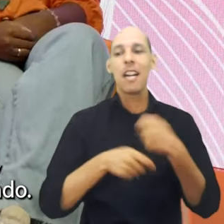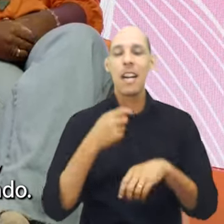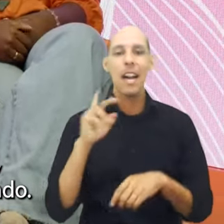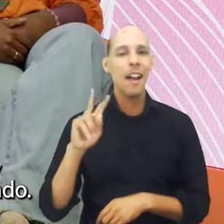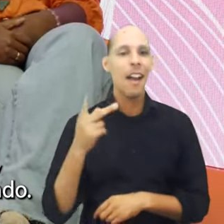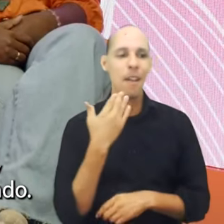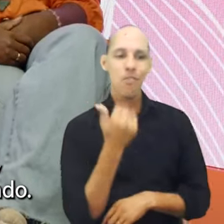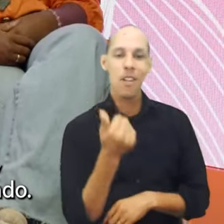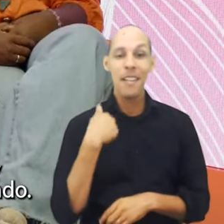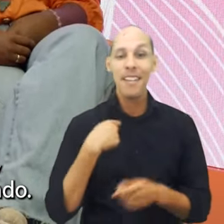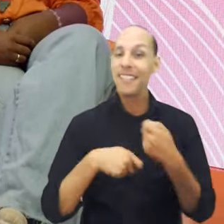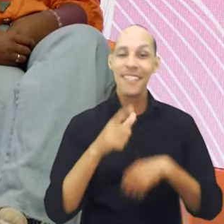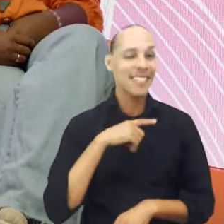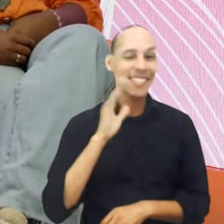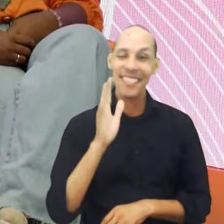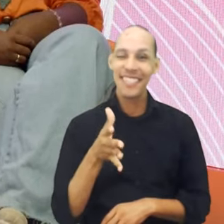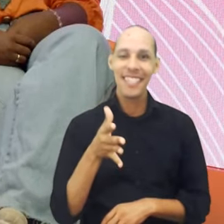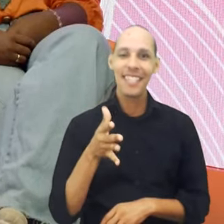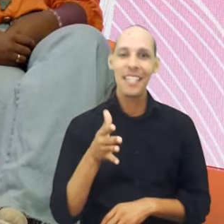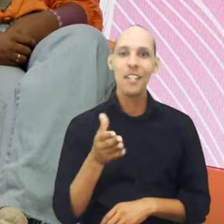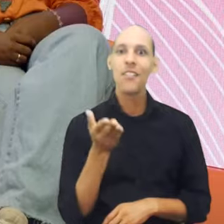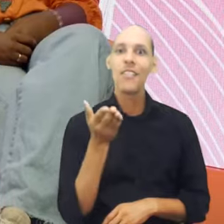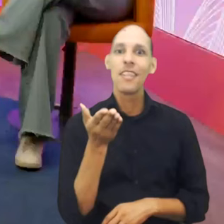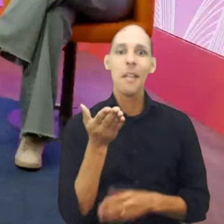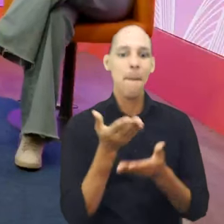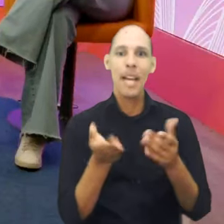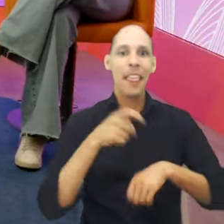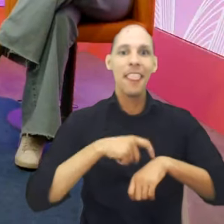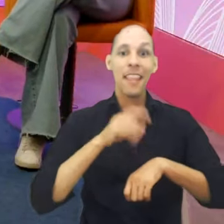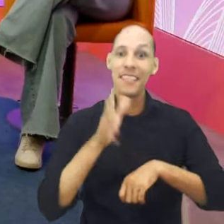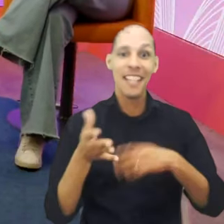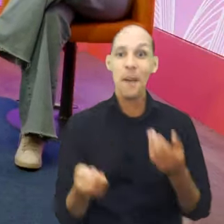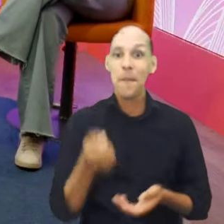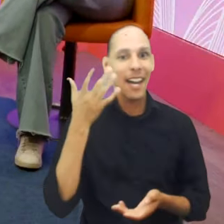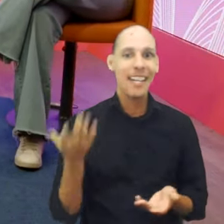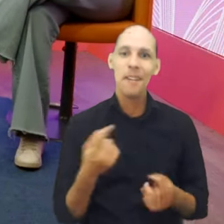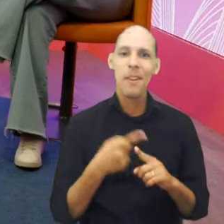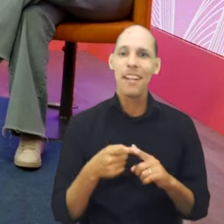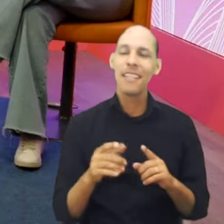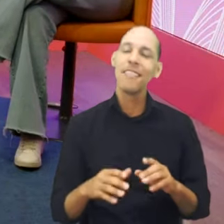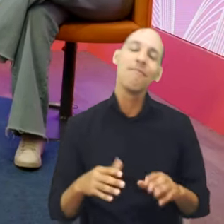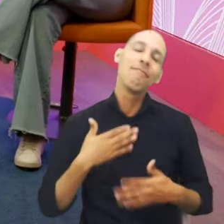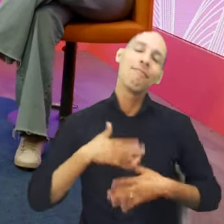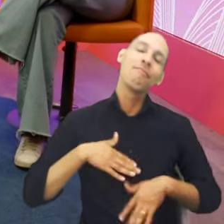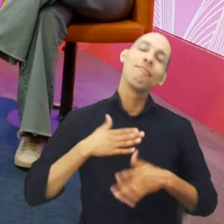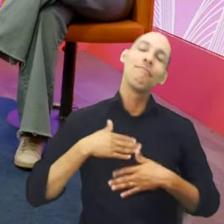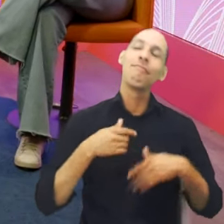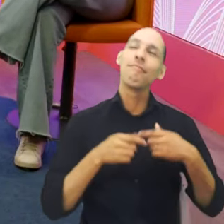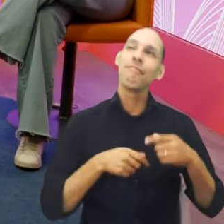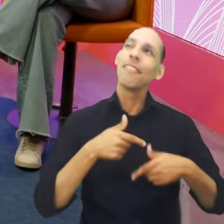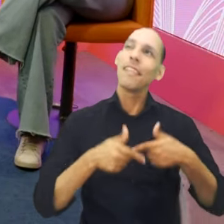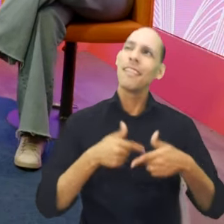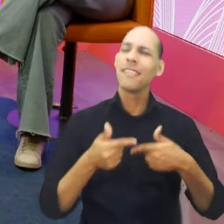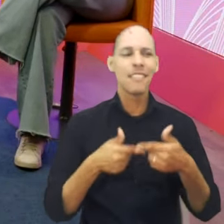eu já tinha um negócio acontecendo. Você já tinha um negócio, se duvidar, tinha perdido o time do negócio, né? Porque você estava tão despretensiosa. Tipo, o negócio